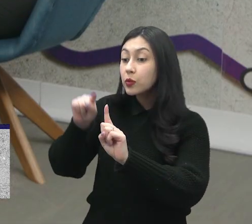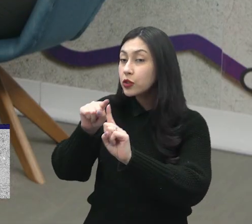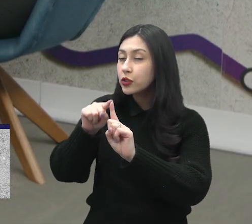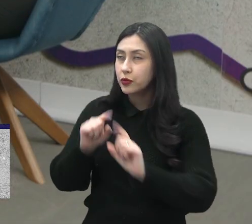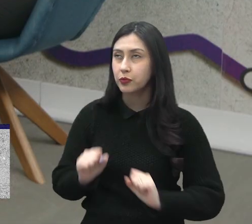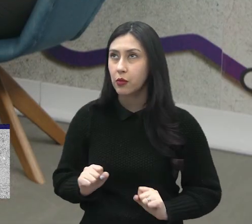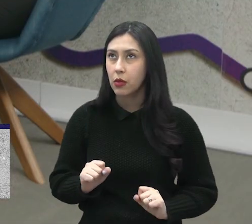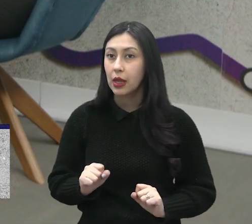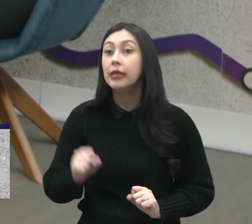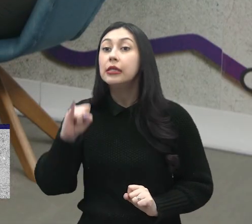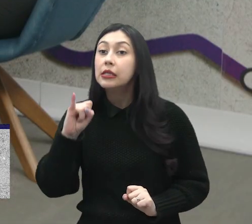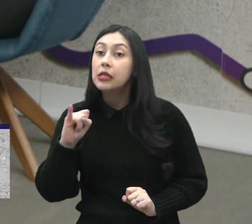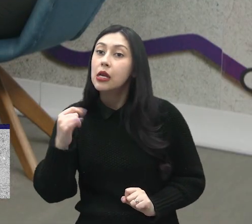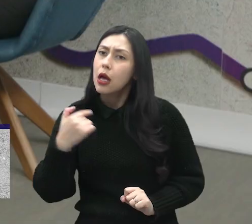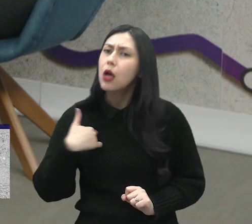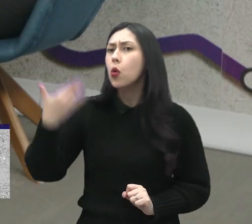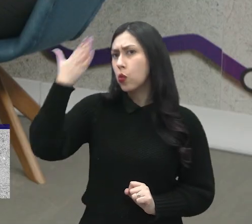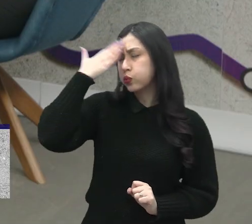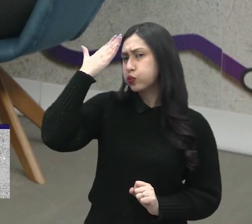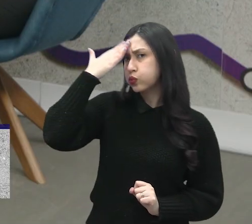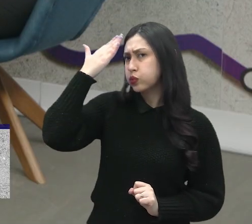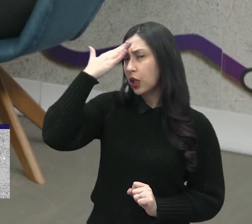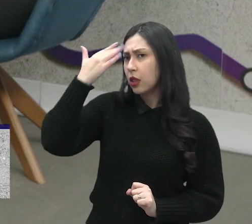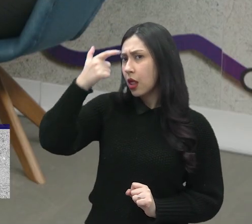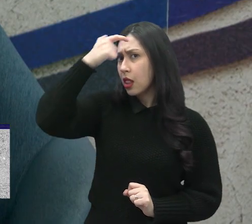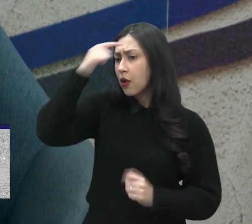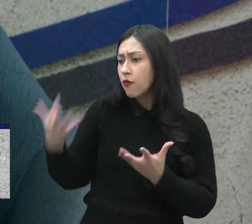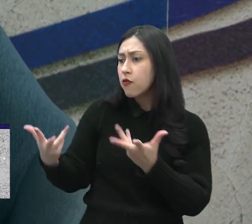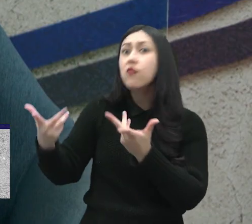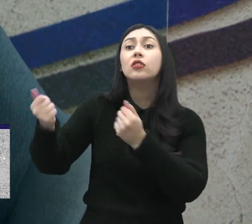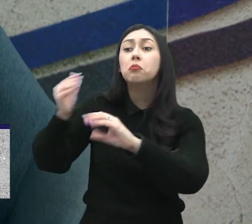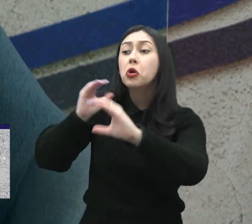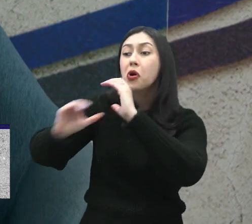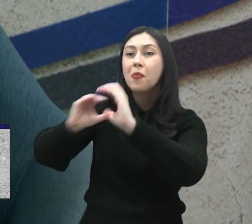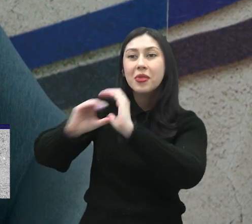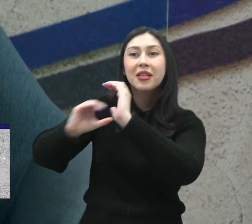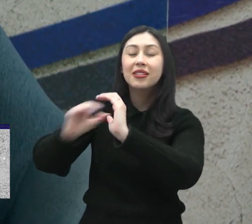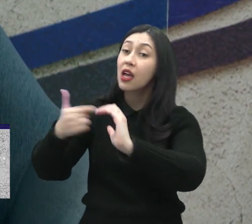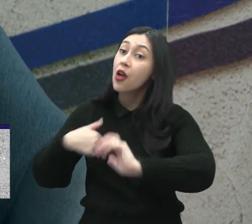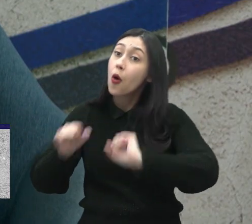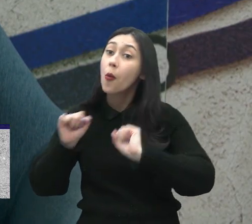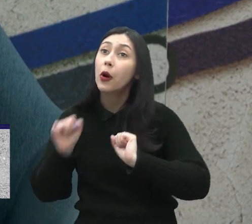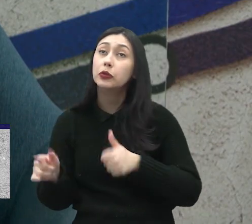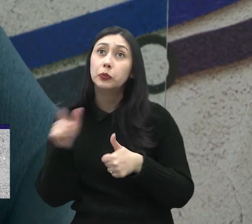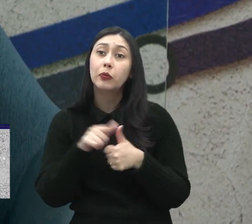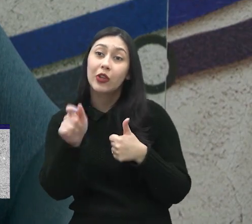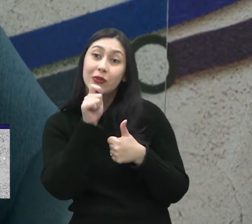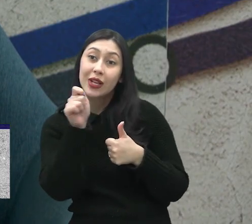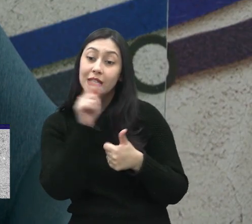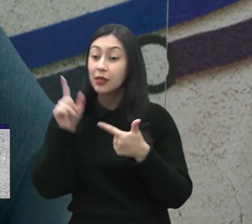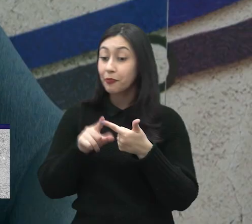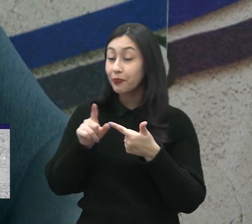por exemplo, que a minha vocação, né, ou que eu tenho uma vocação para comunicação, eu posso ser jornalista, eu posso